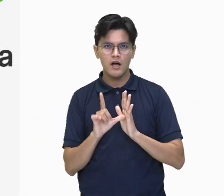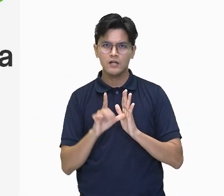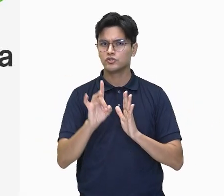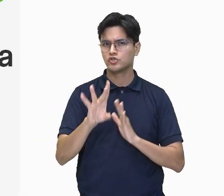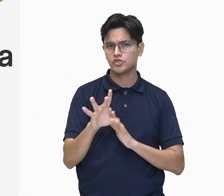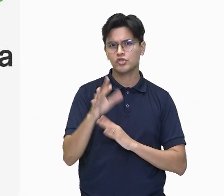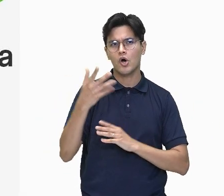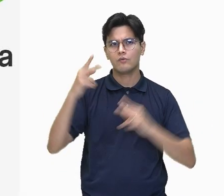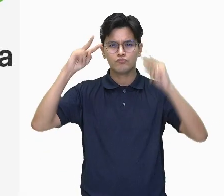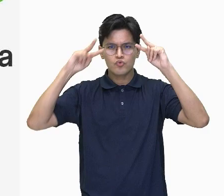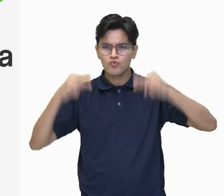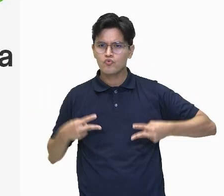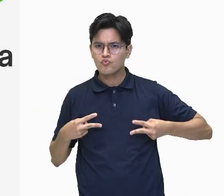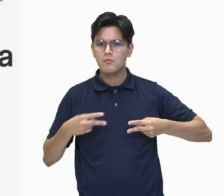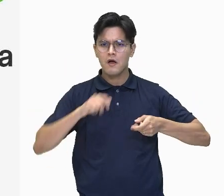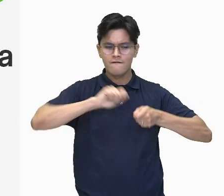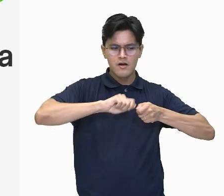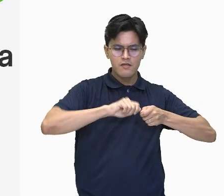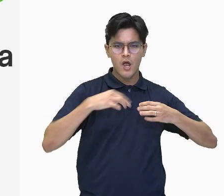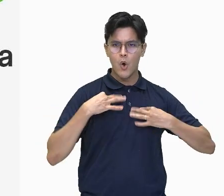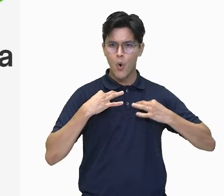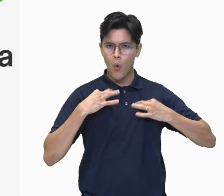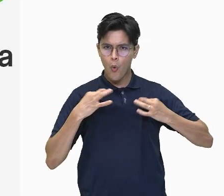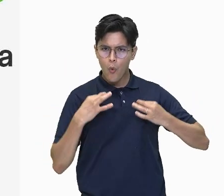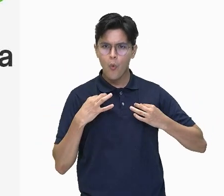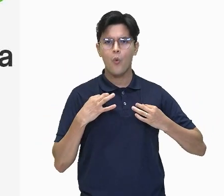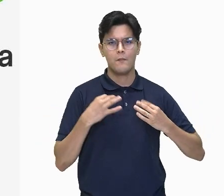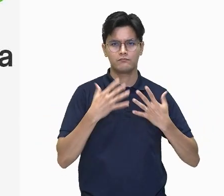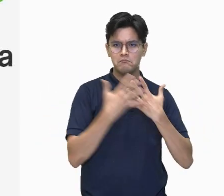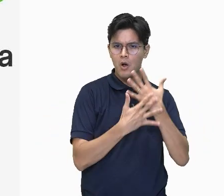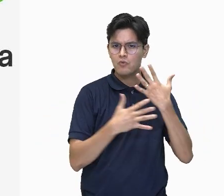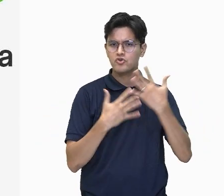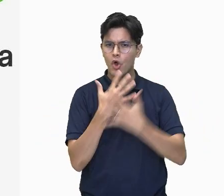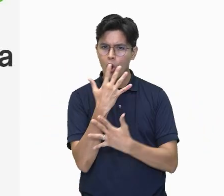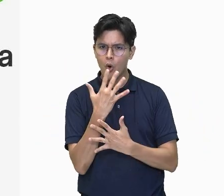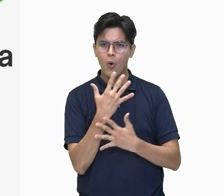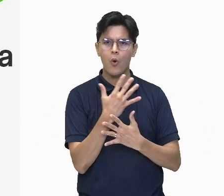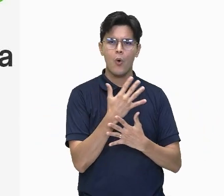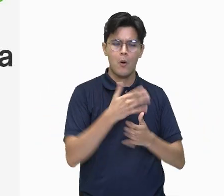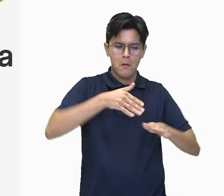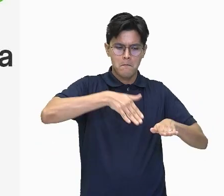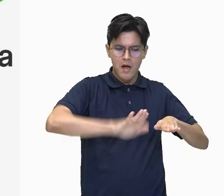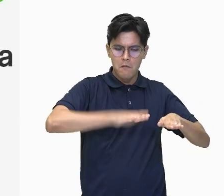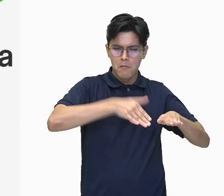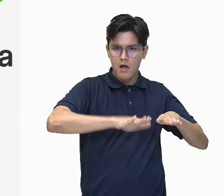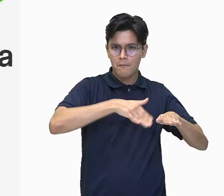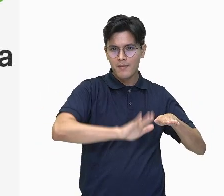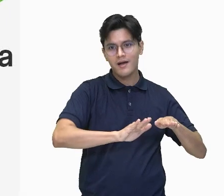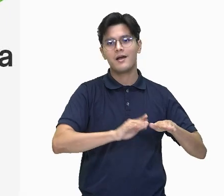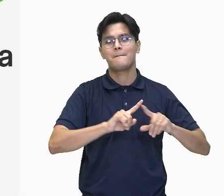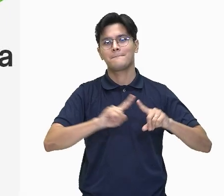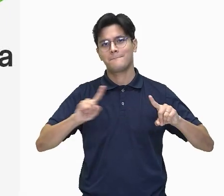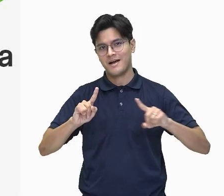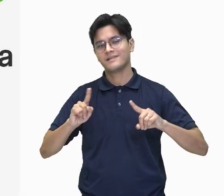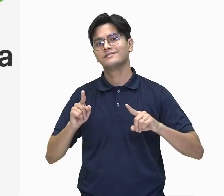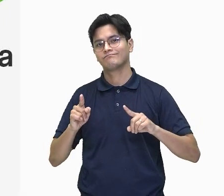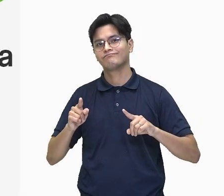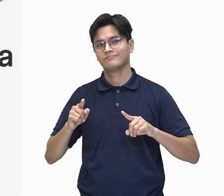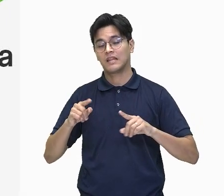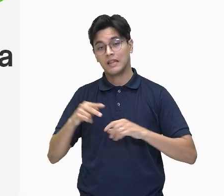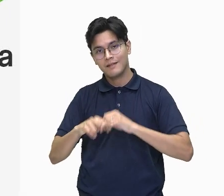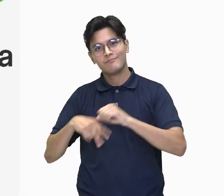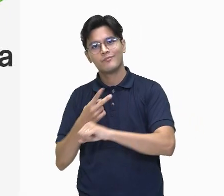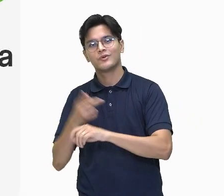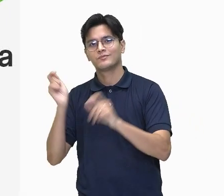20 homens, por exemplo. Então, essa mecanização aumentou a produtividade, reduziu custos e deu início à produção